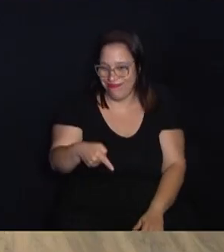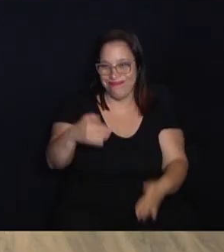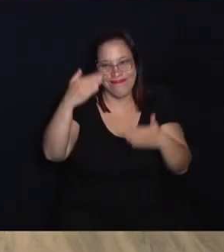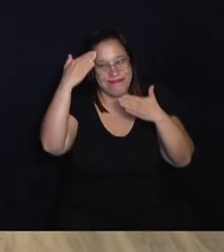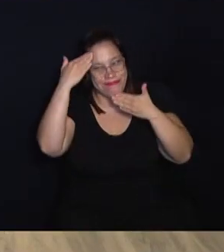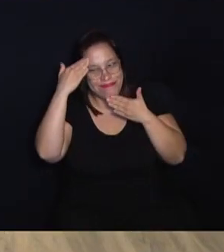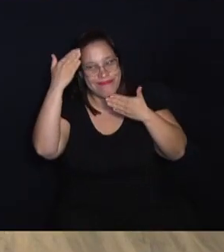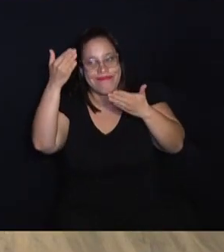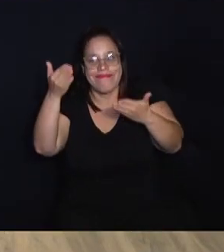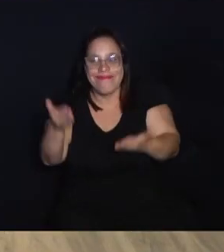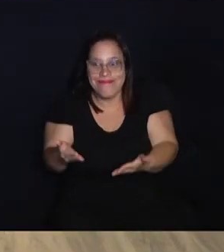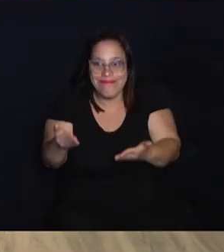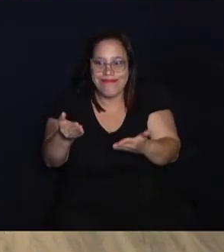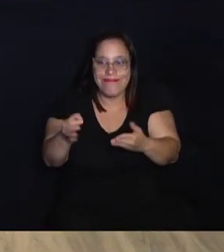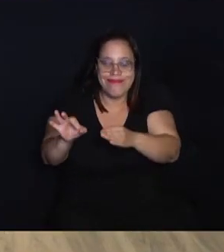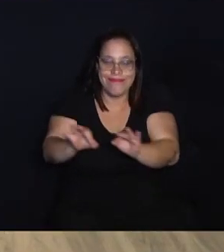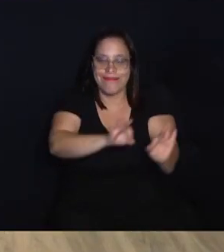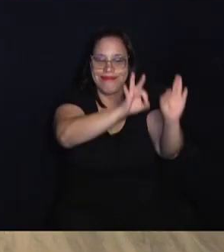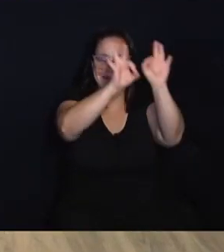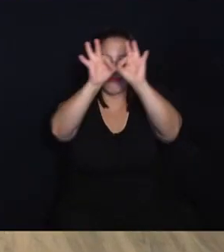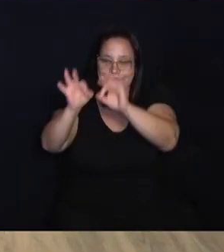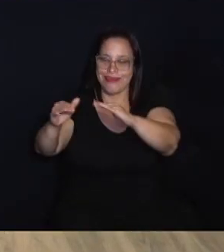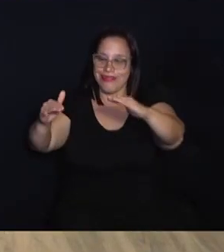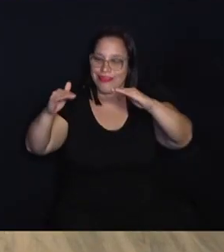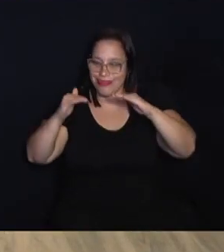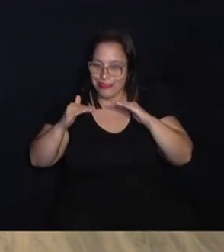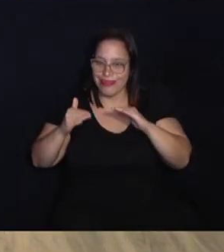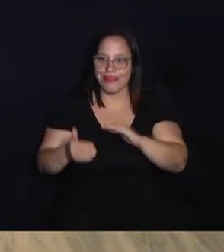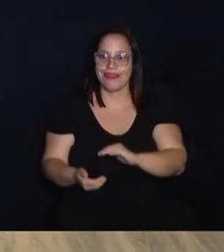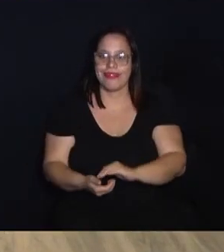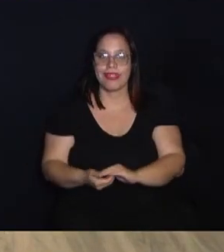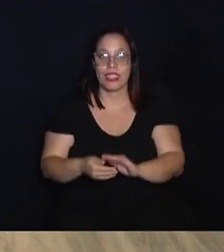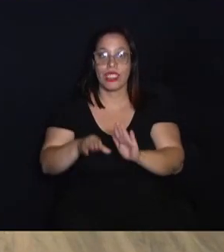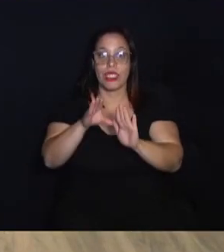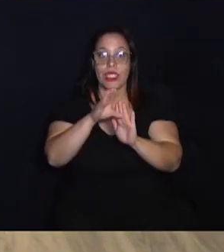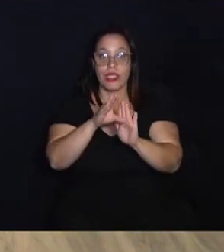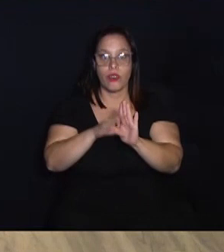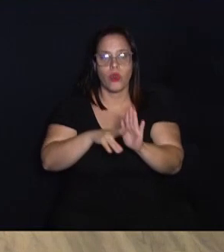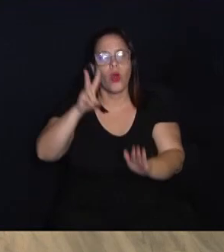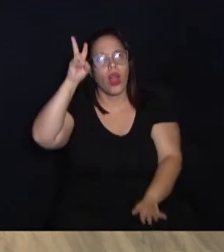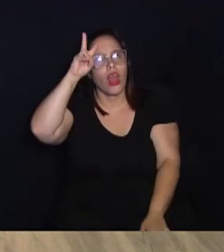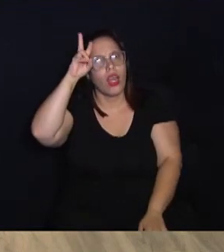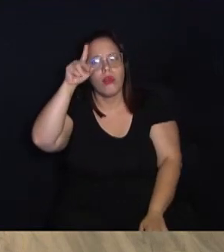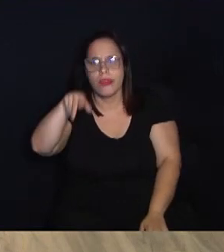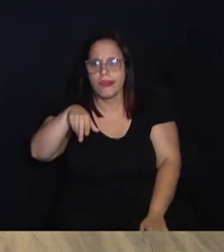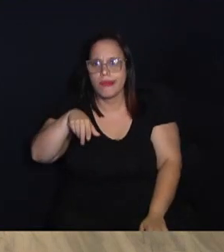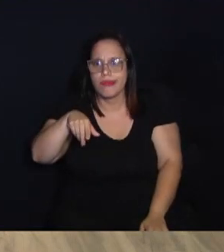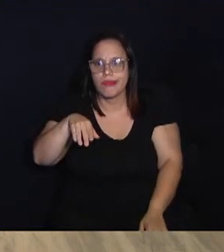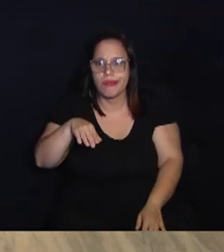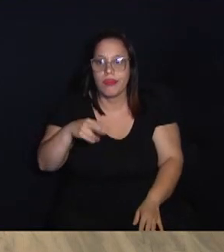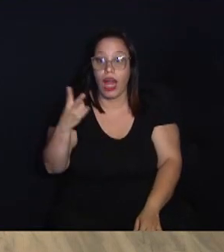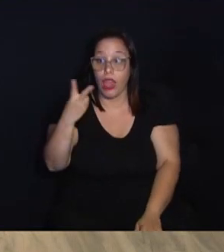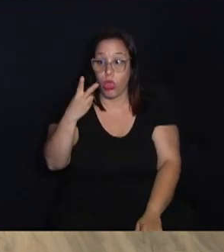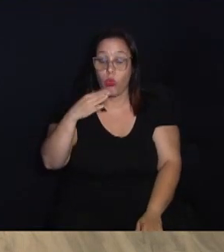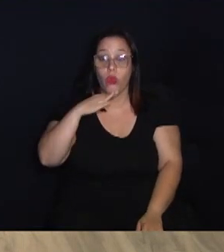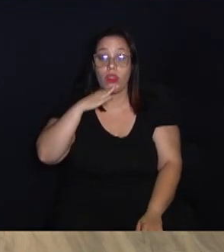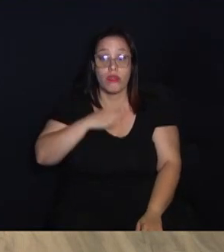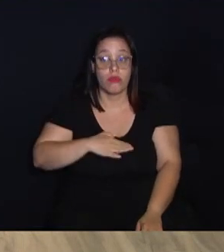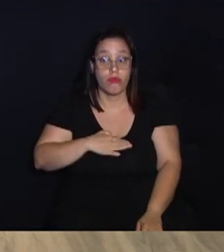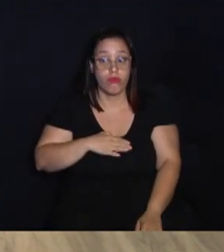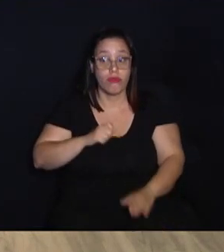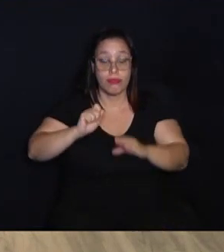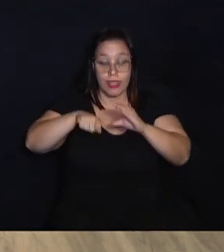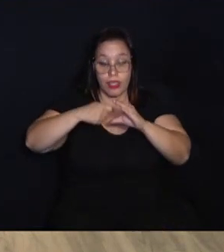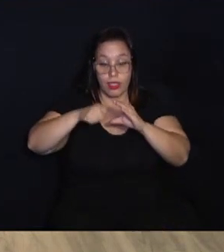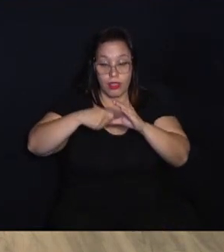aqui. Muito obrigado pela sua companhia, pela sua audiência. Lembrando, daqui a pouco, às 2 horas da tarde, tem o